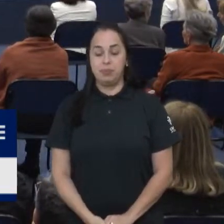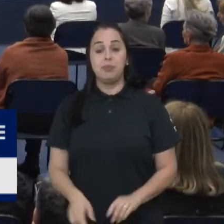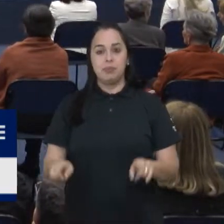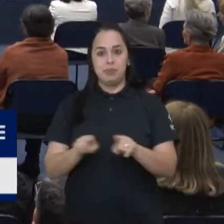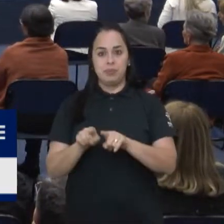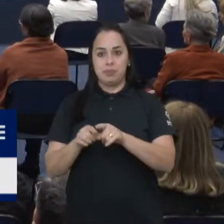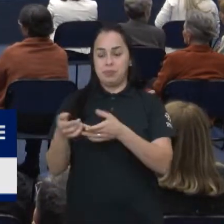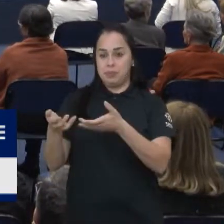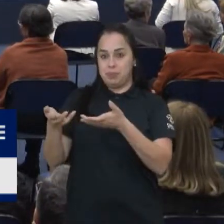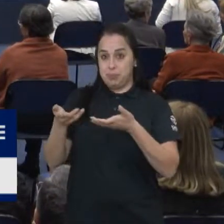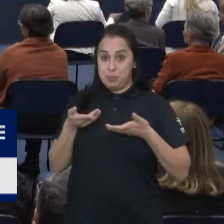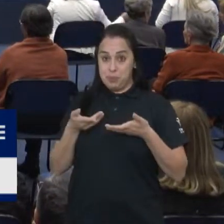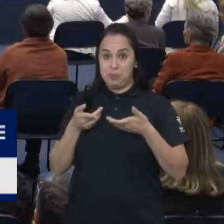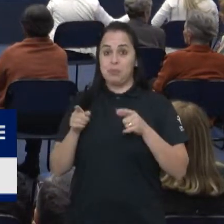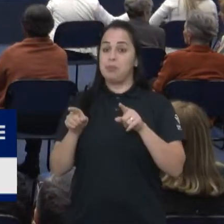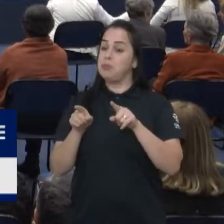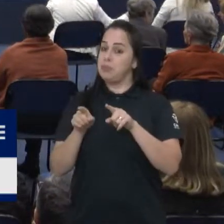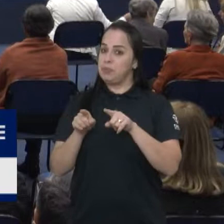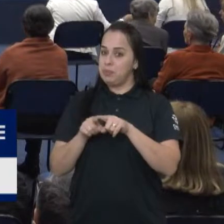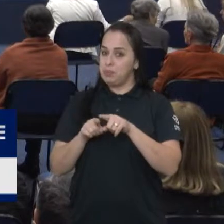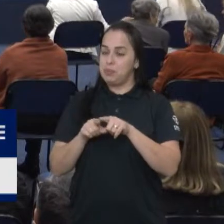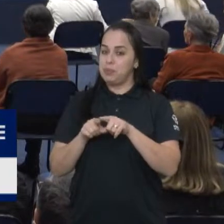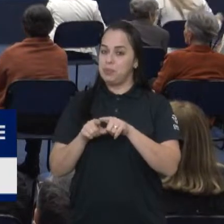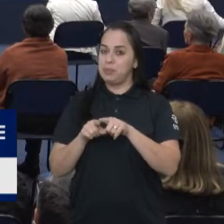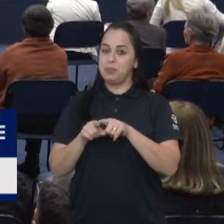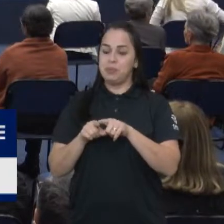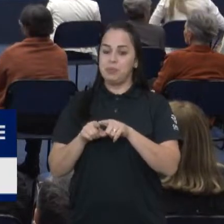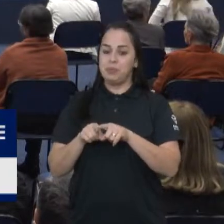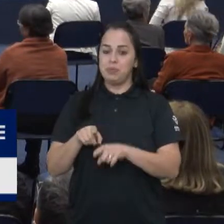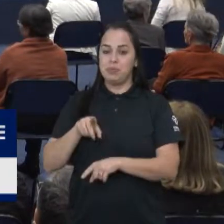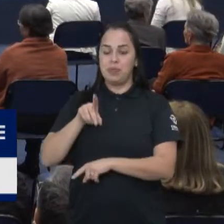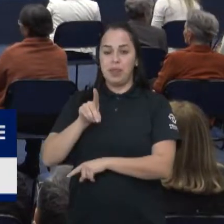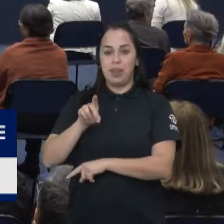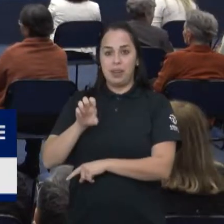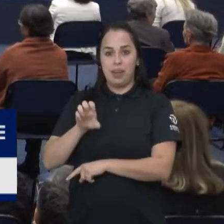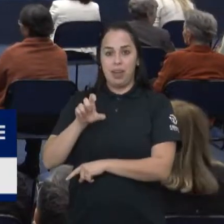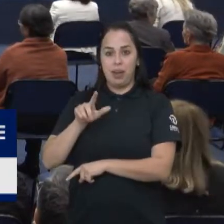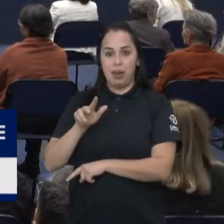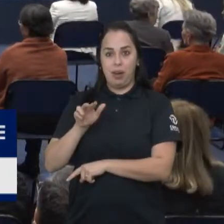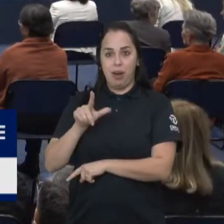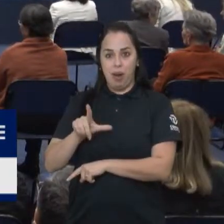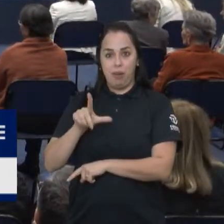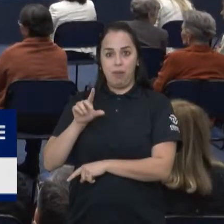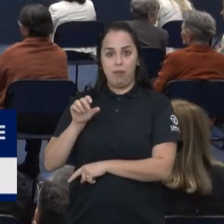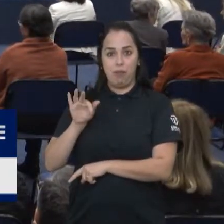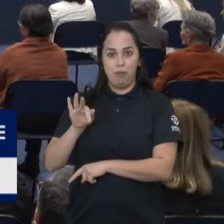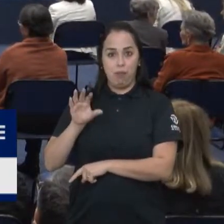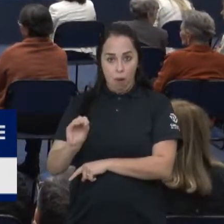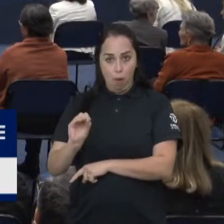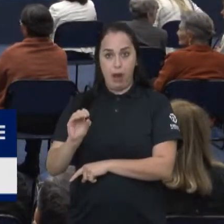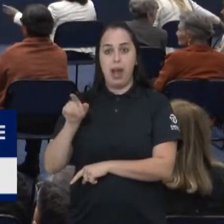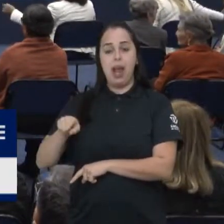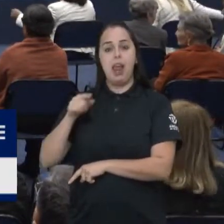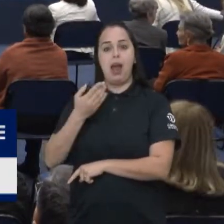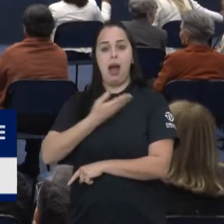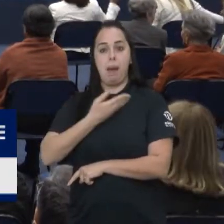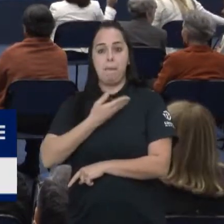Convidamos também para fazer parte da mesa diretora o senhor Delvio Bufolim, desembargador e amigo do homenageado.